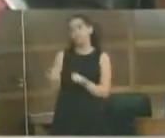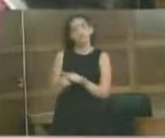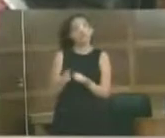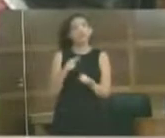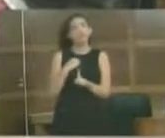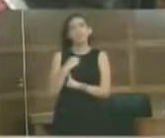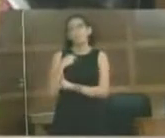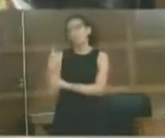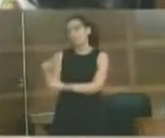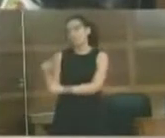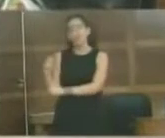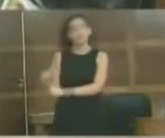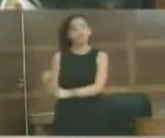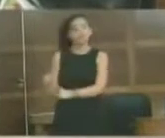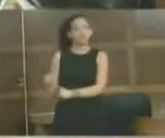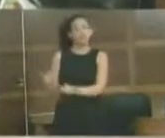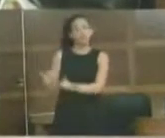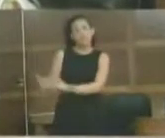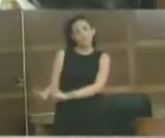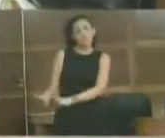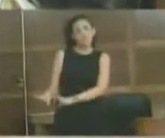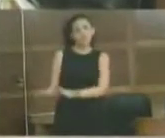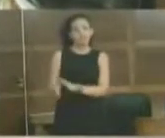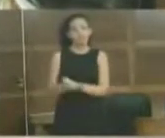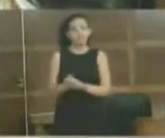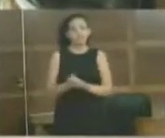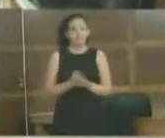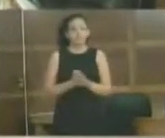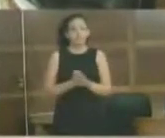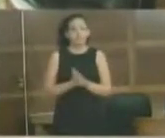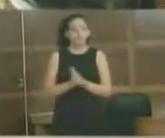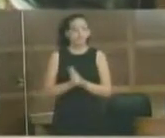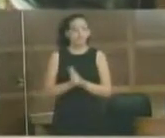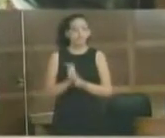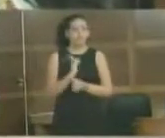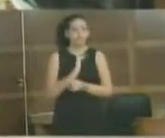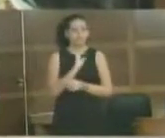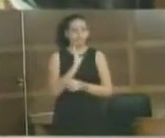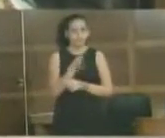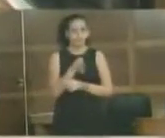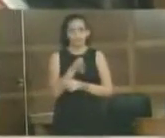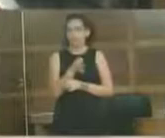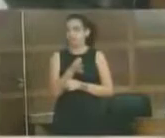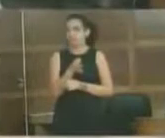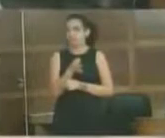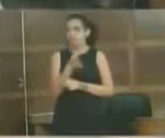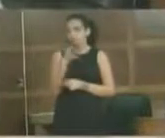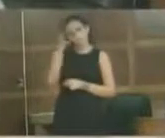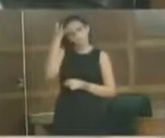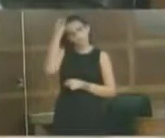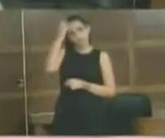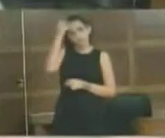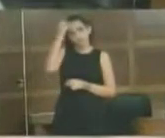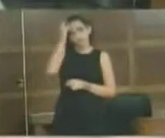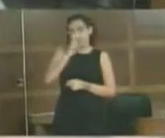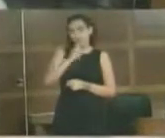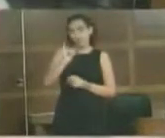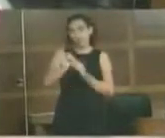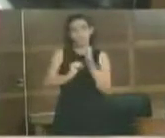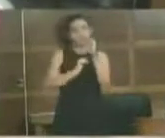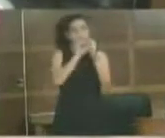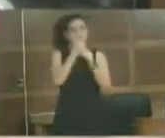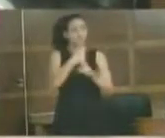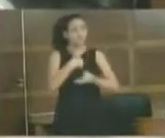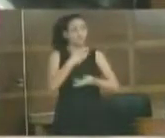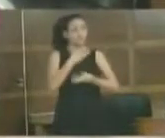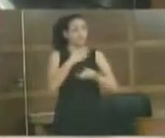judia, não atrapalha, né? Então, eu tenho certeza que Angra vai evoluir muito nisso. E quero